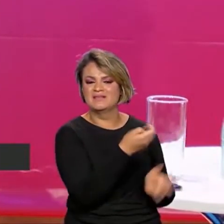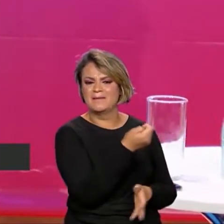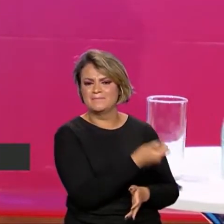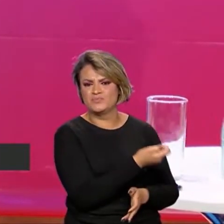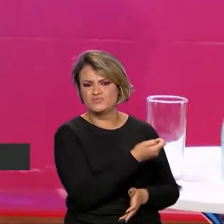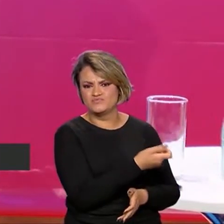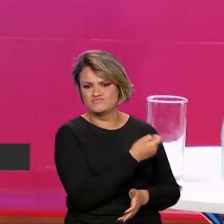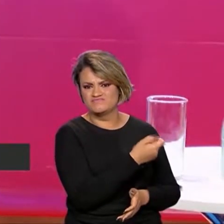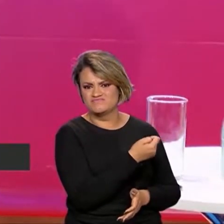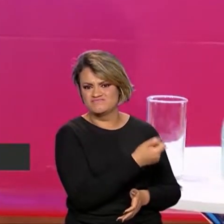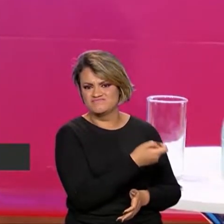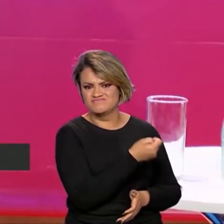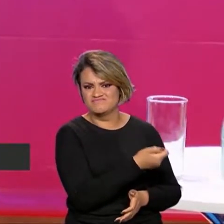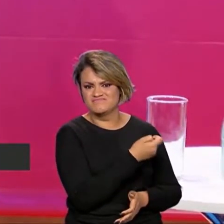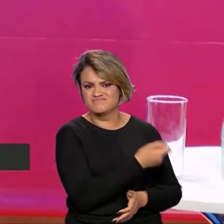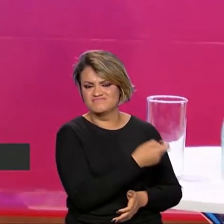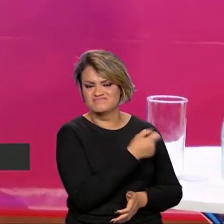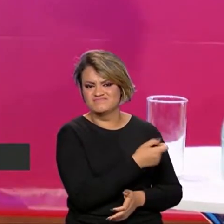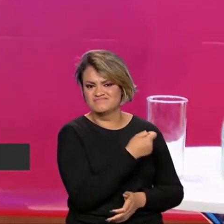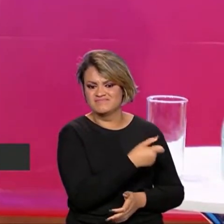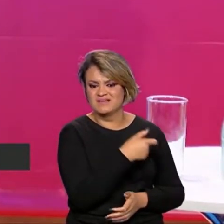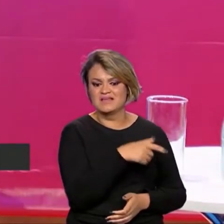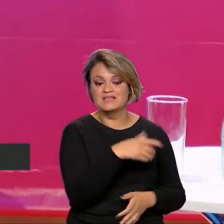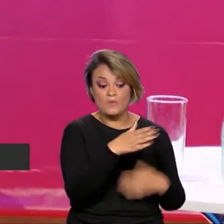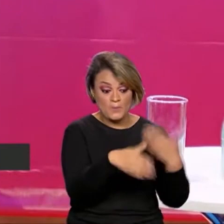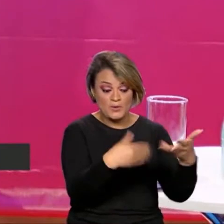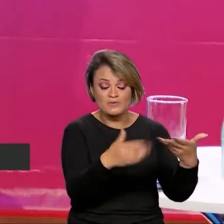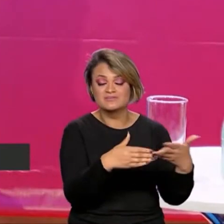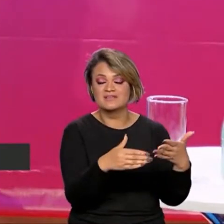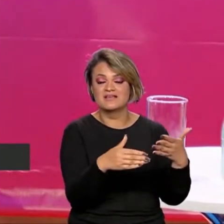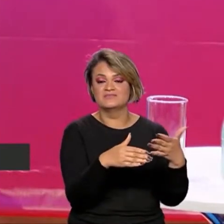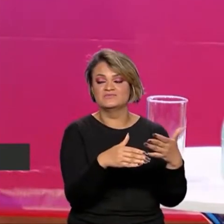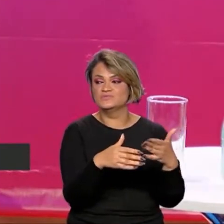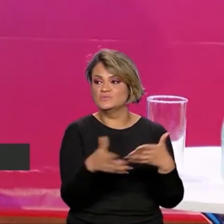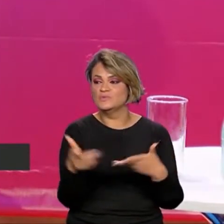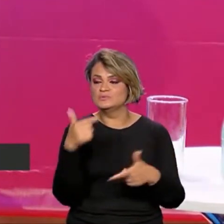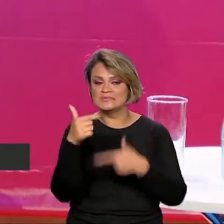custeio, significa dizer que o funcionamento da instituição